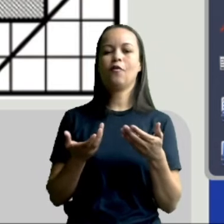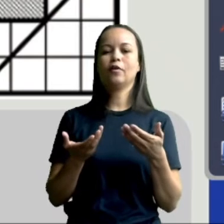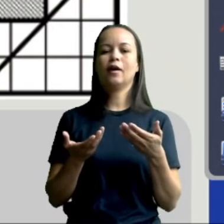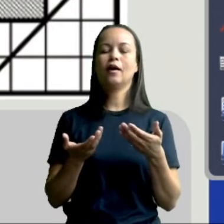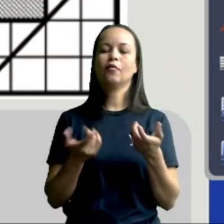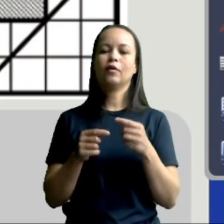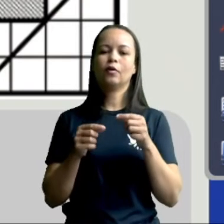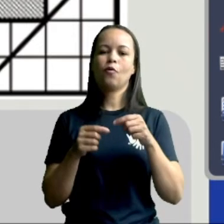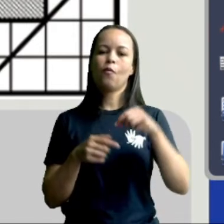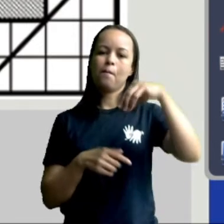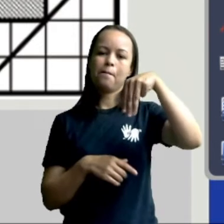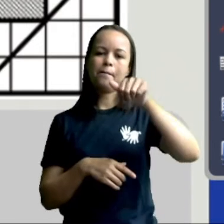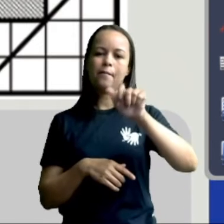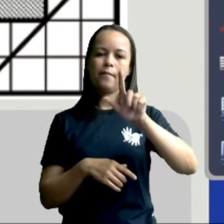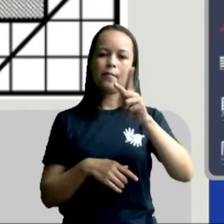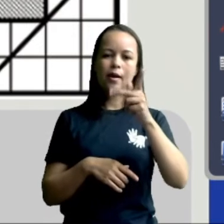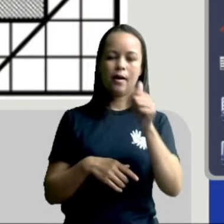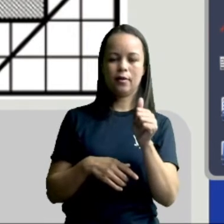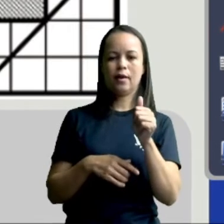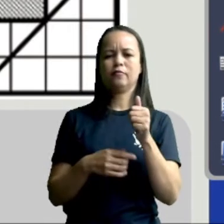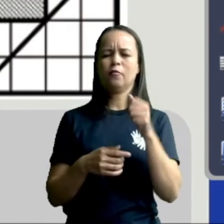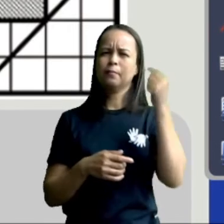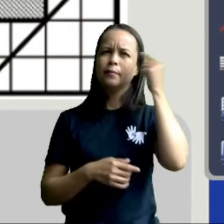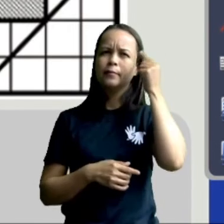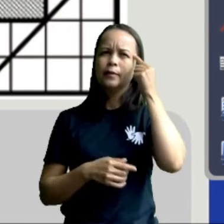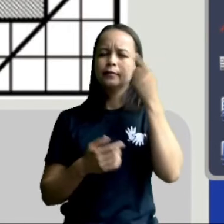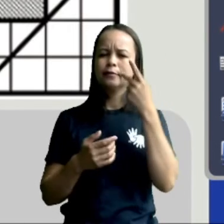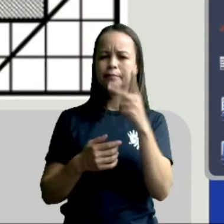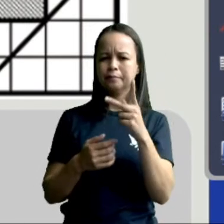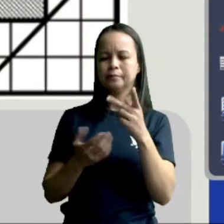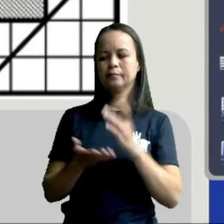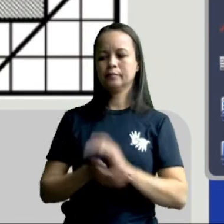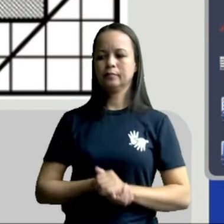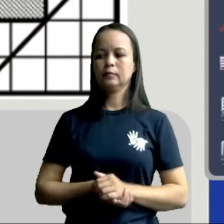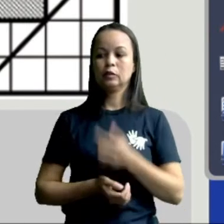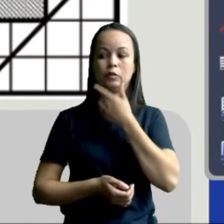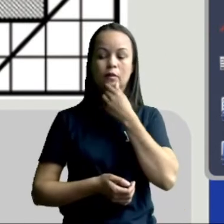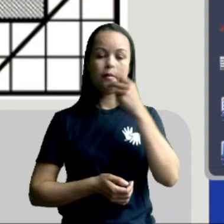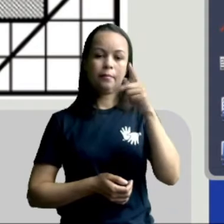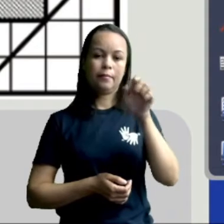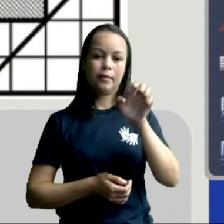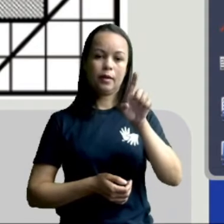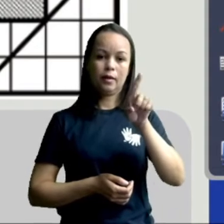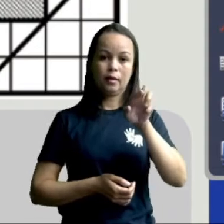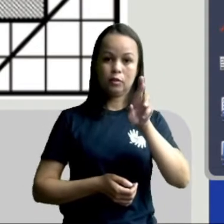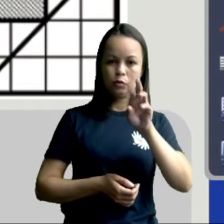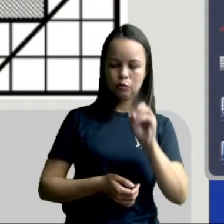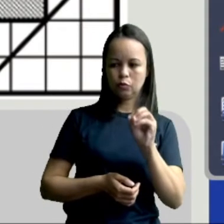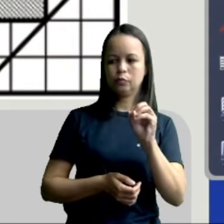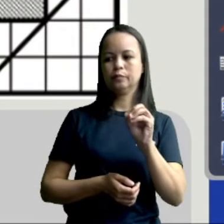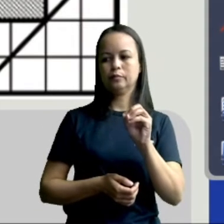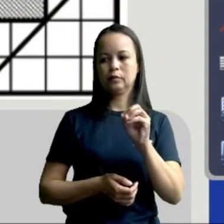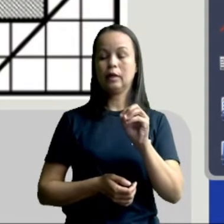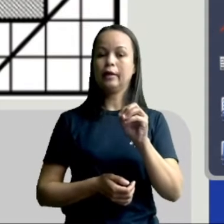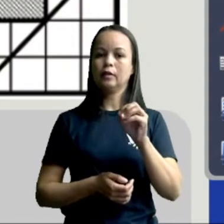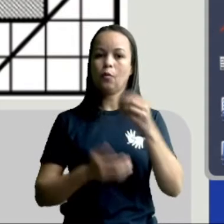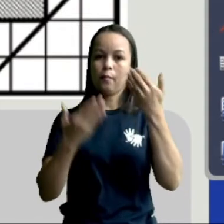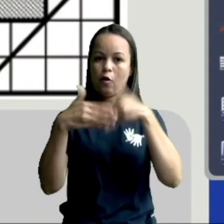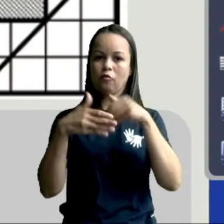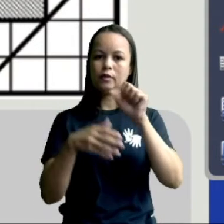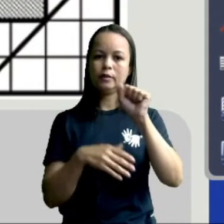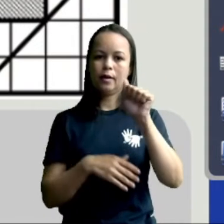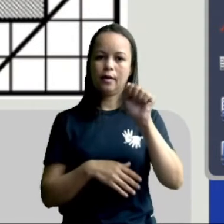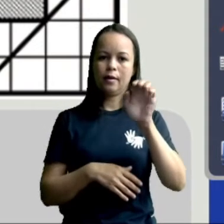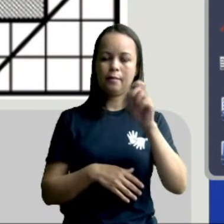com malha quadriculada. Vamos pensar nessa questão juntos. Pedro usou os pontos, ó, questão do SAEP.